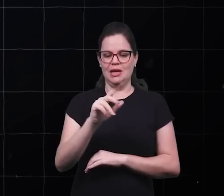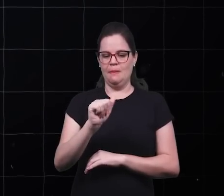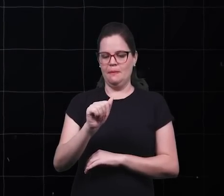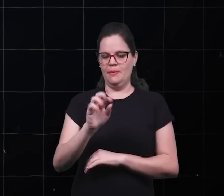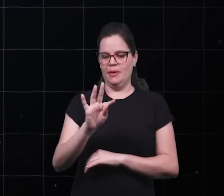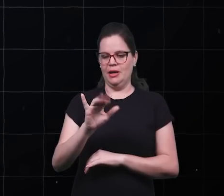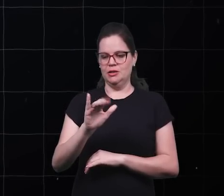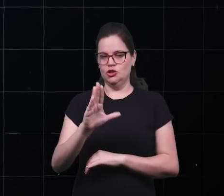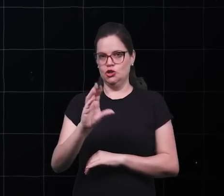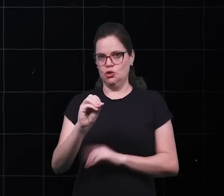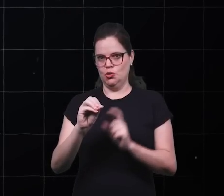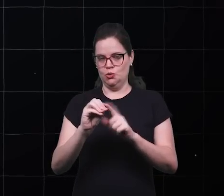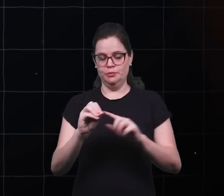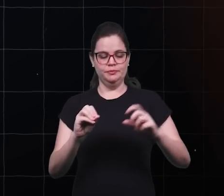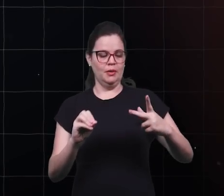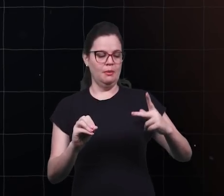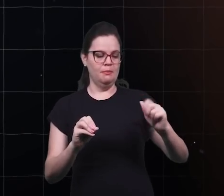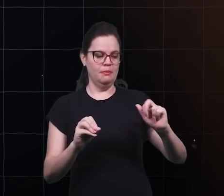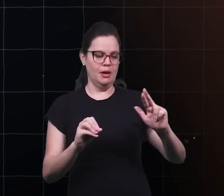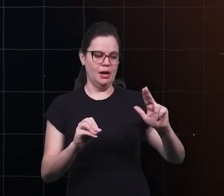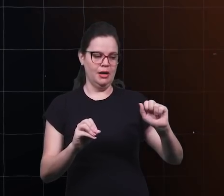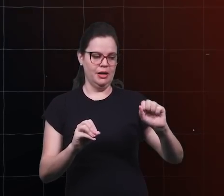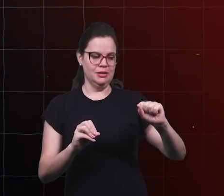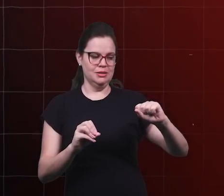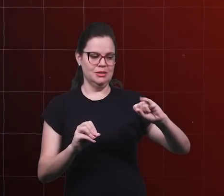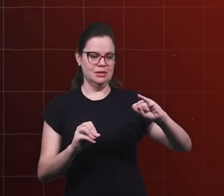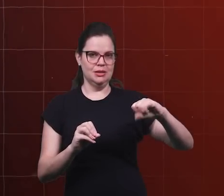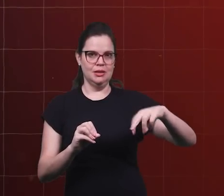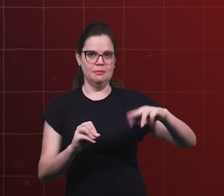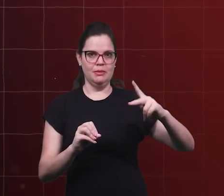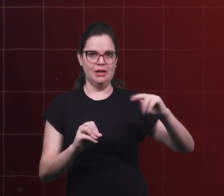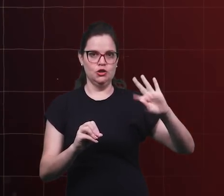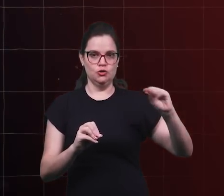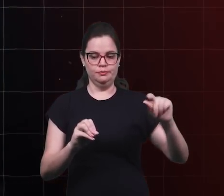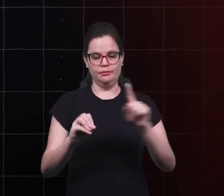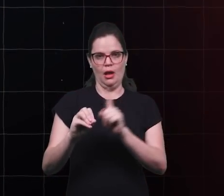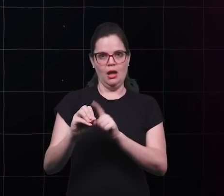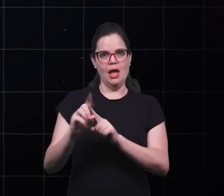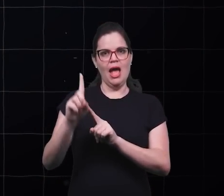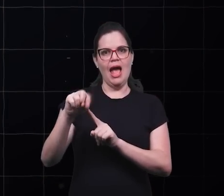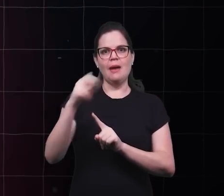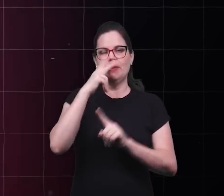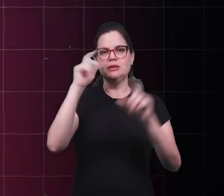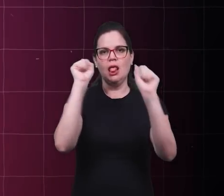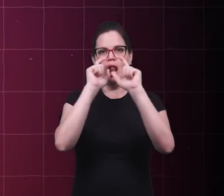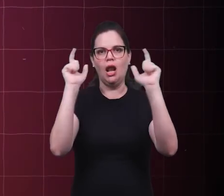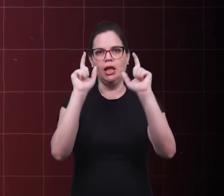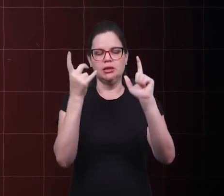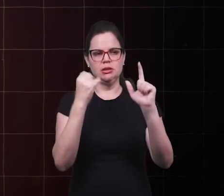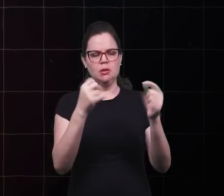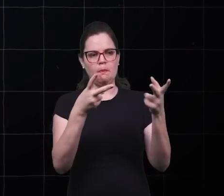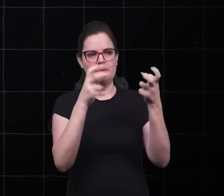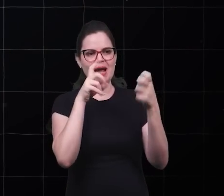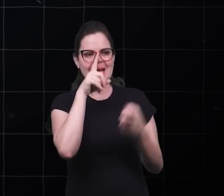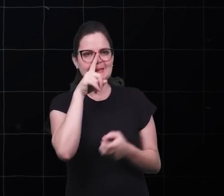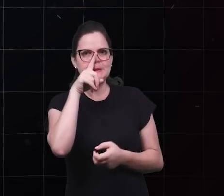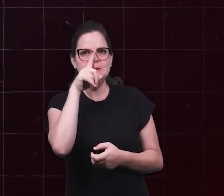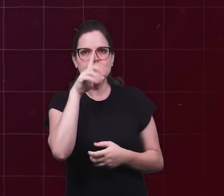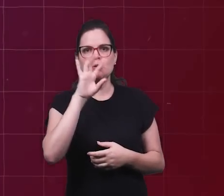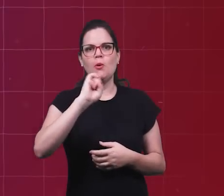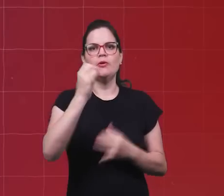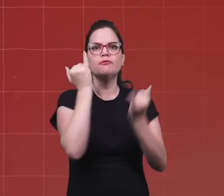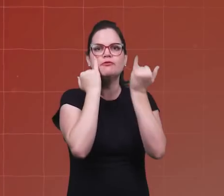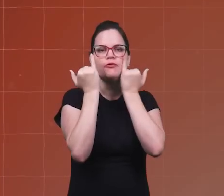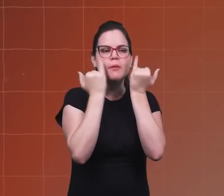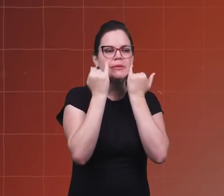parasimpático. O sistema simpático é aquele que nos dá um alerta quando passamos por uma situação de uma notícia